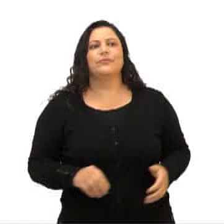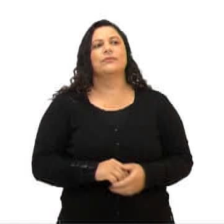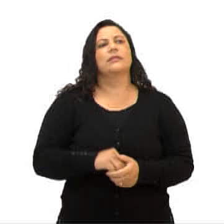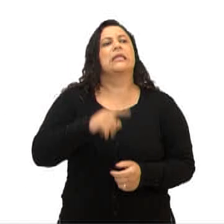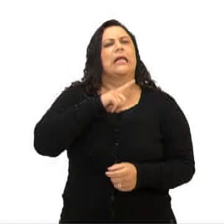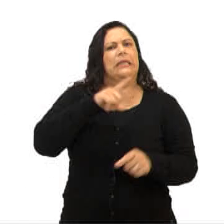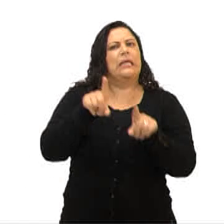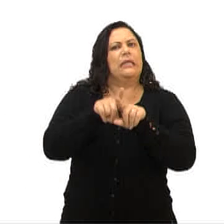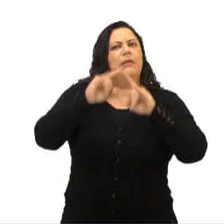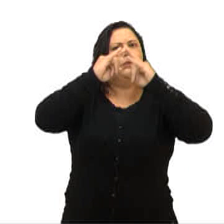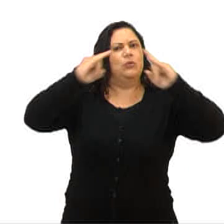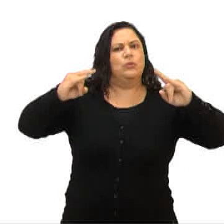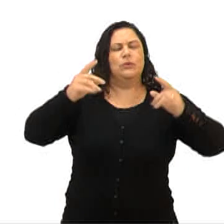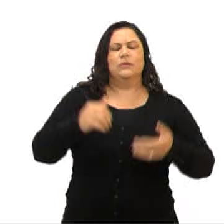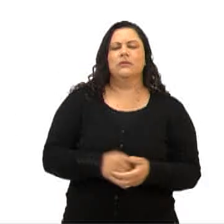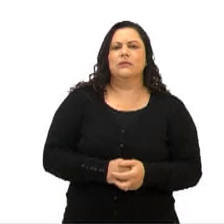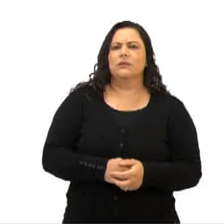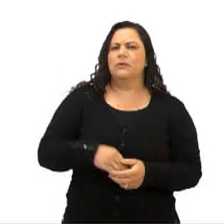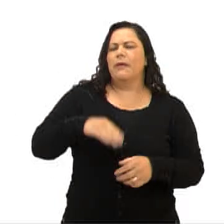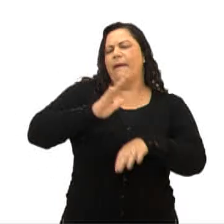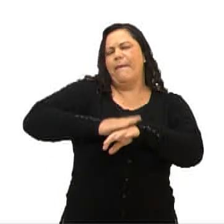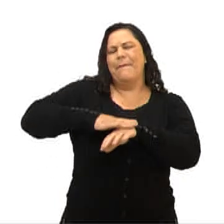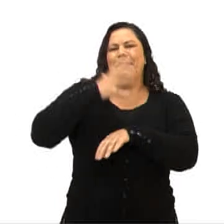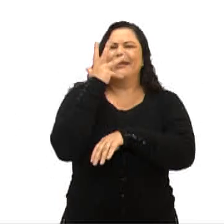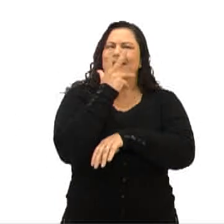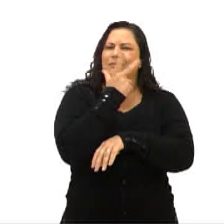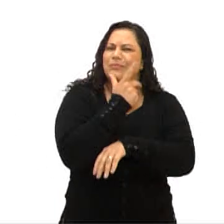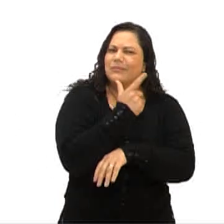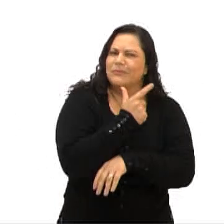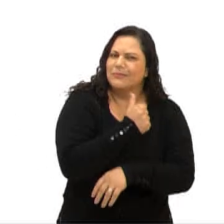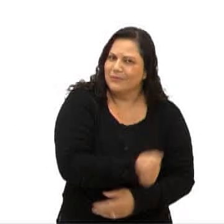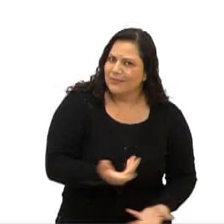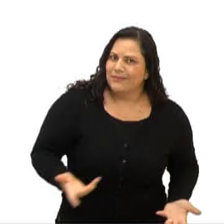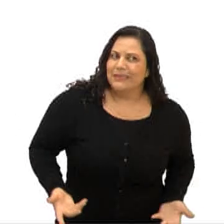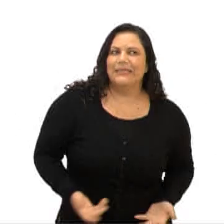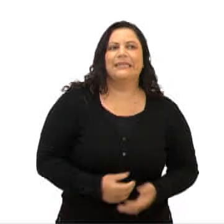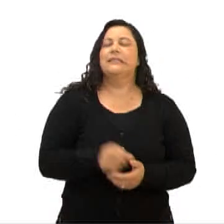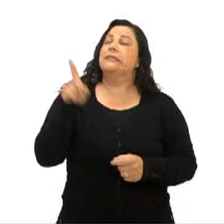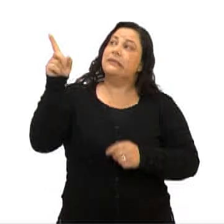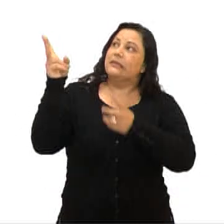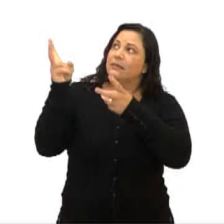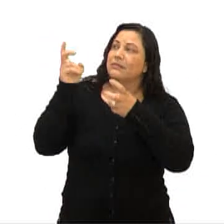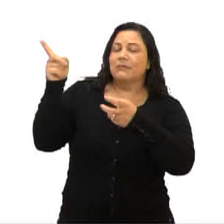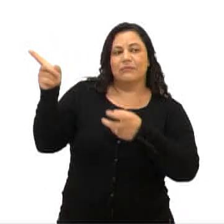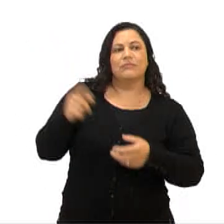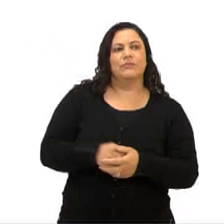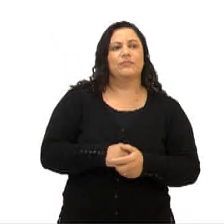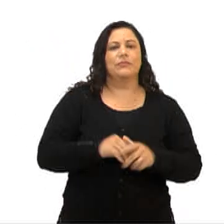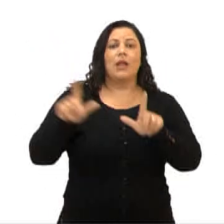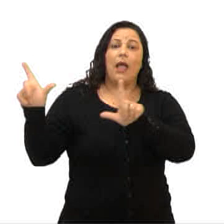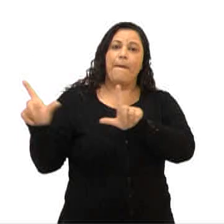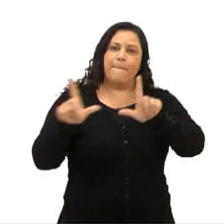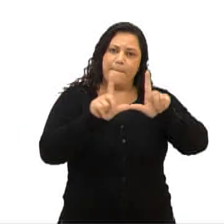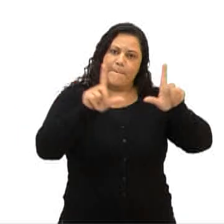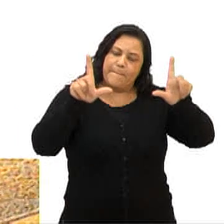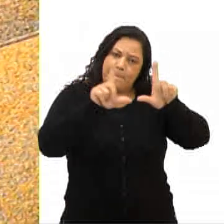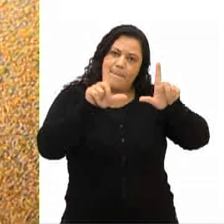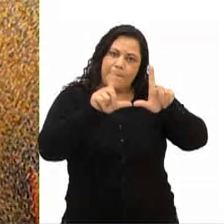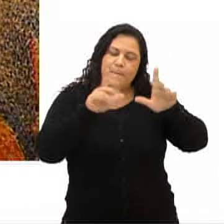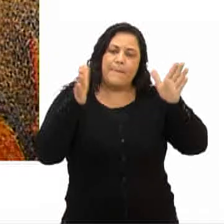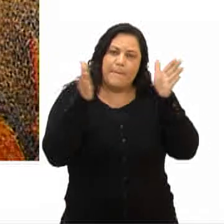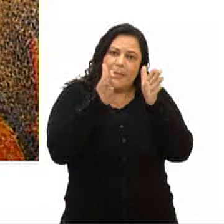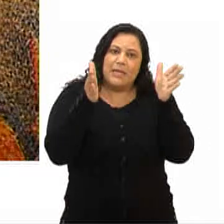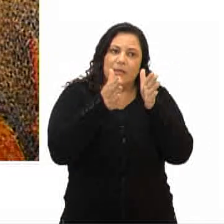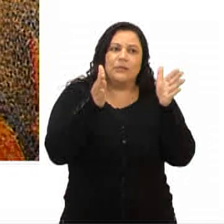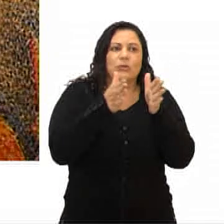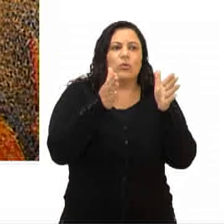do circo, para mim, uma das mais bonitas dele, né? Do circo que gostava muito também, uma tela um pouco menor, de 1,85 m, mas